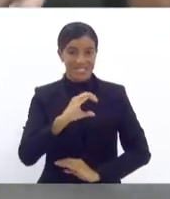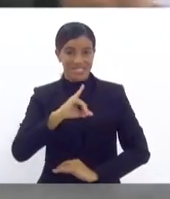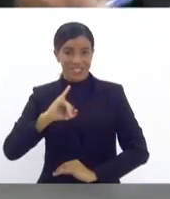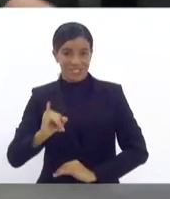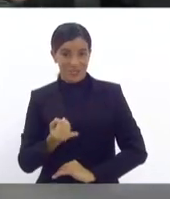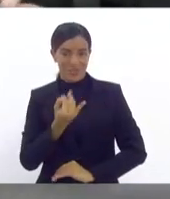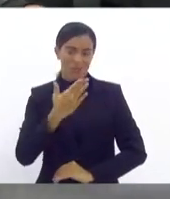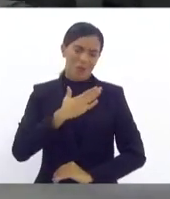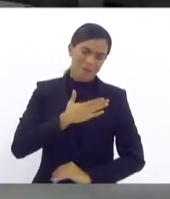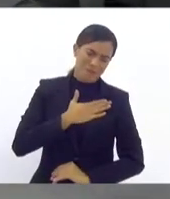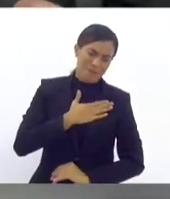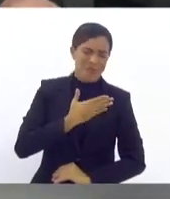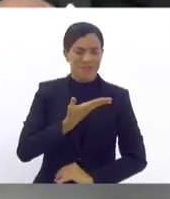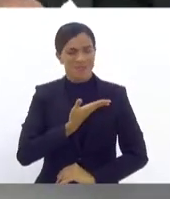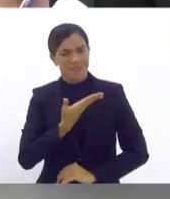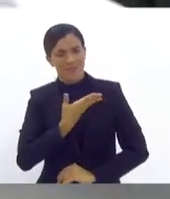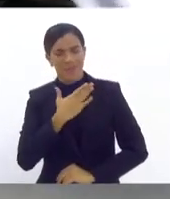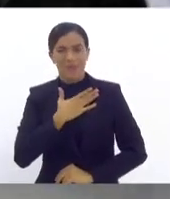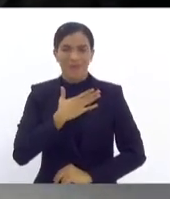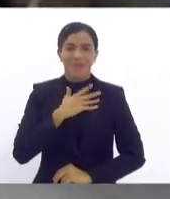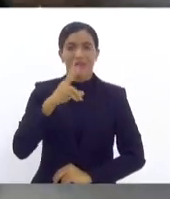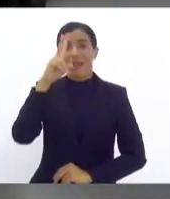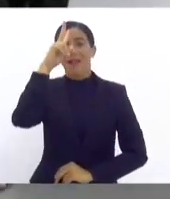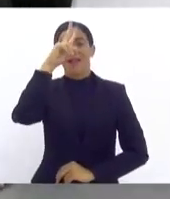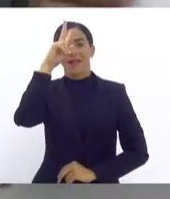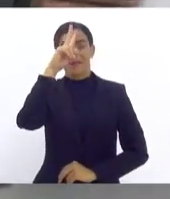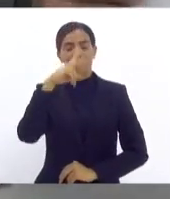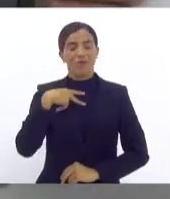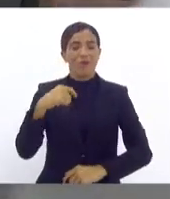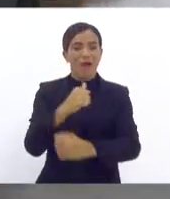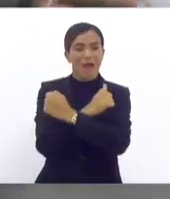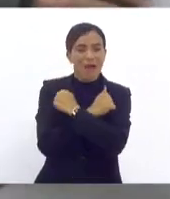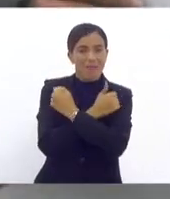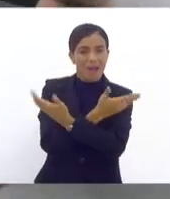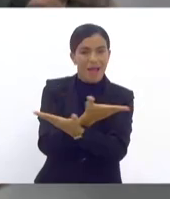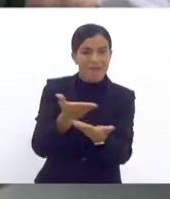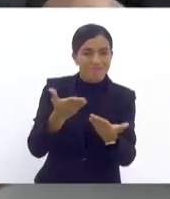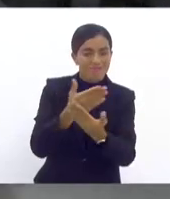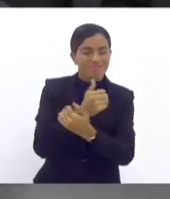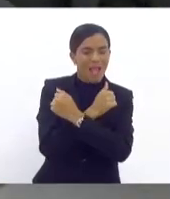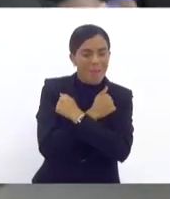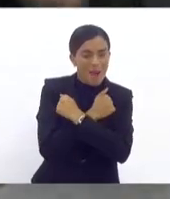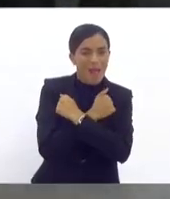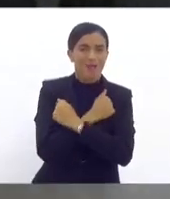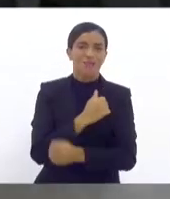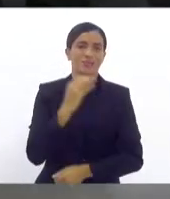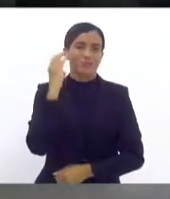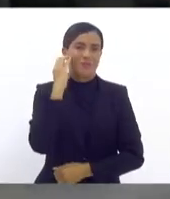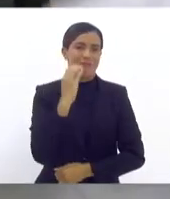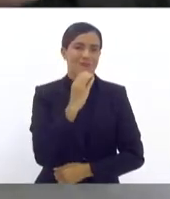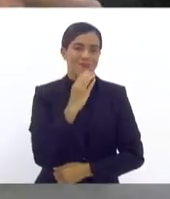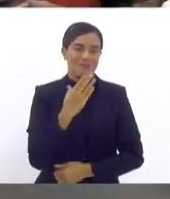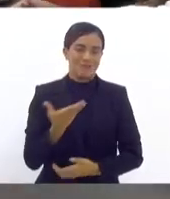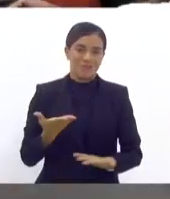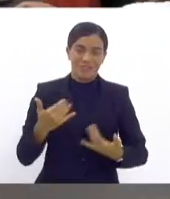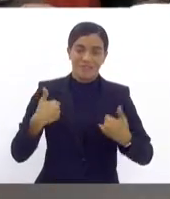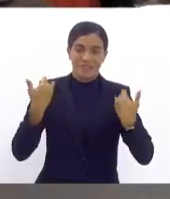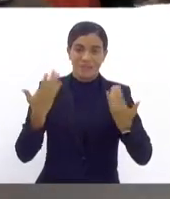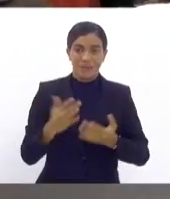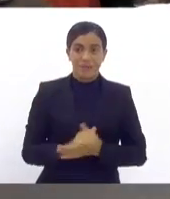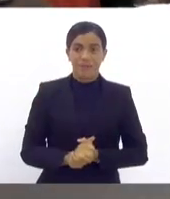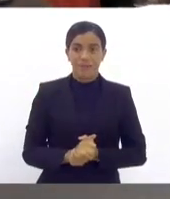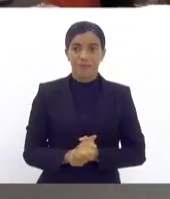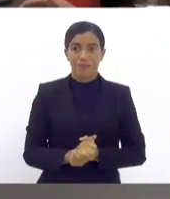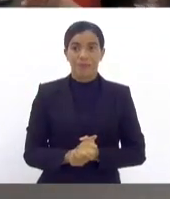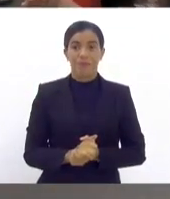amigo querido nosso, então só lembrar e mandar um abraço ao nosso governador Cláudio Castro, que hoje é aniversaria. Em votação,